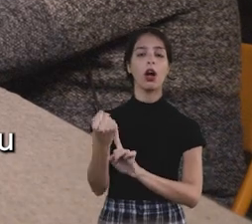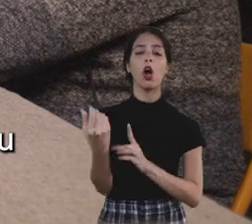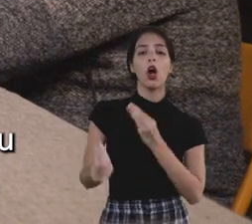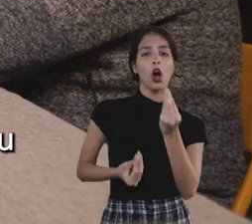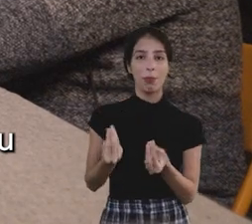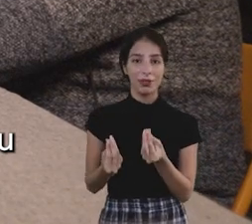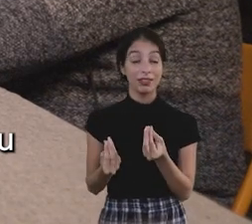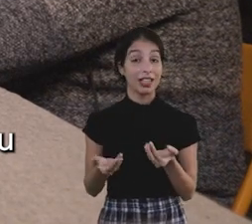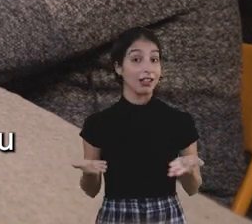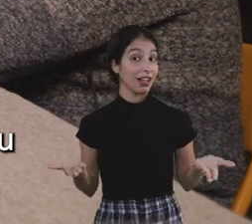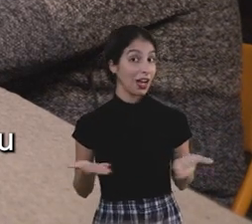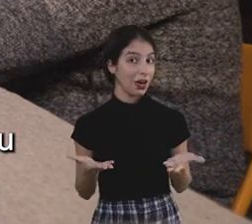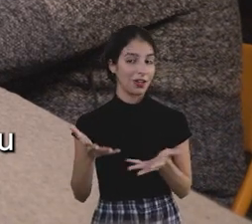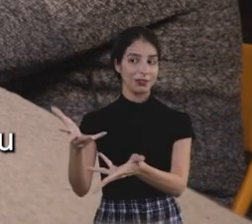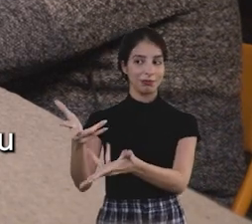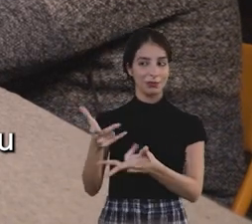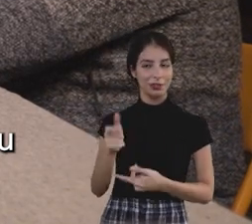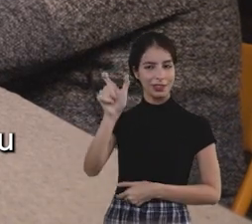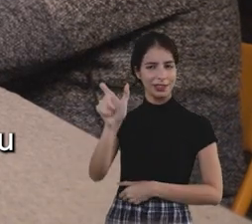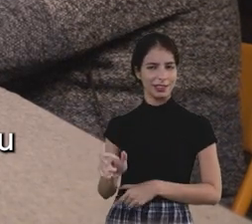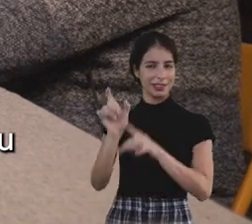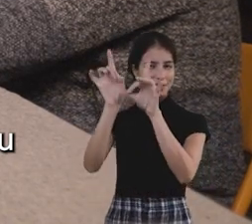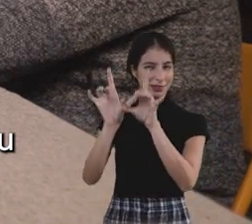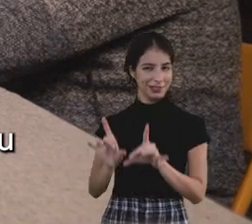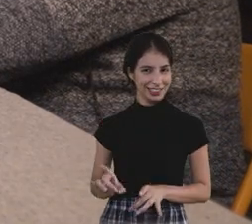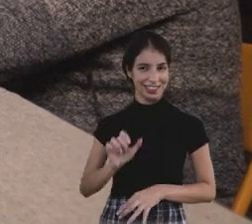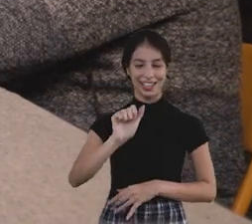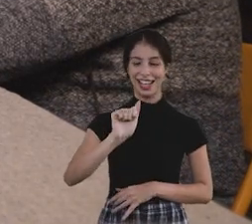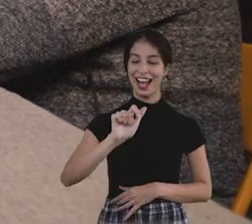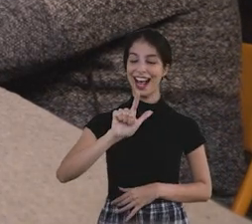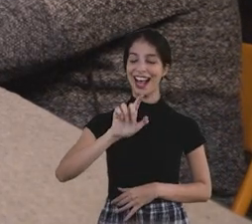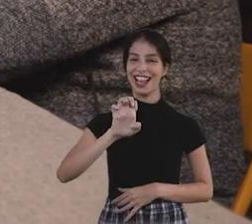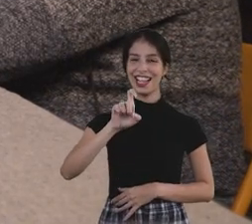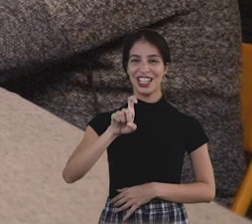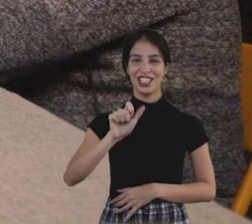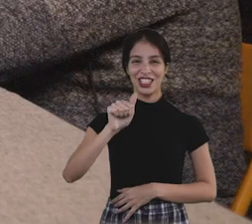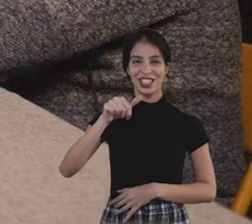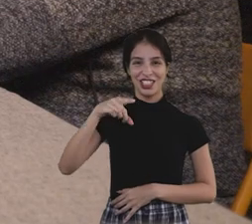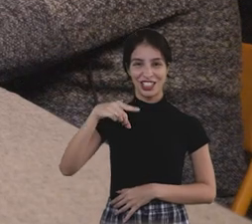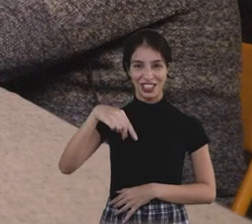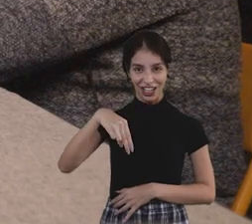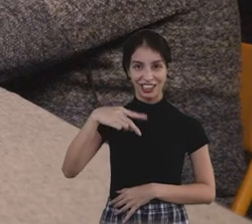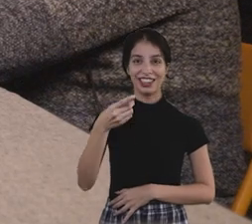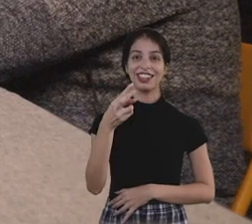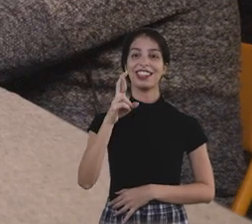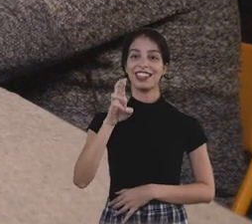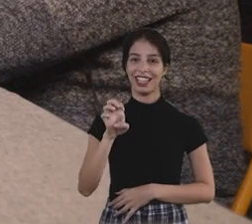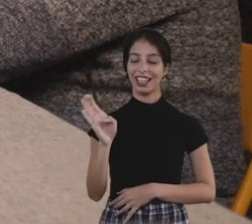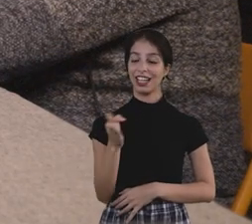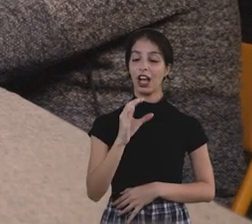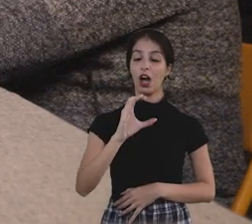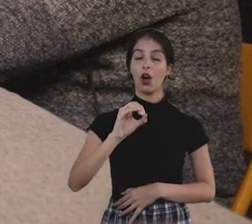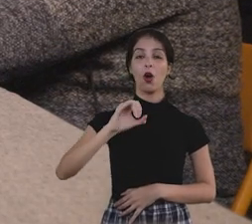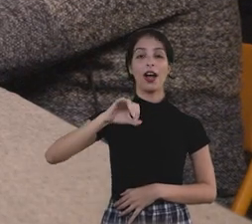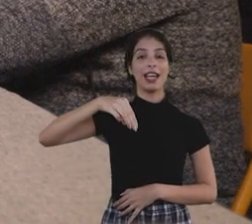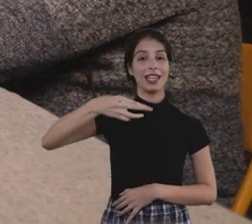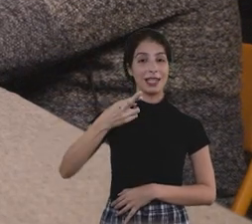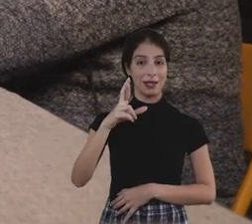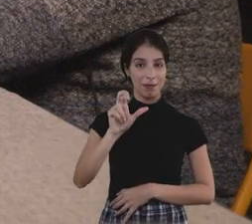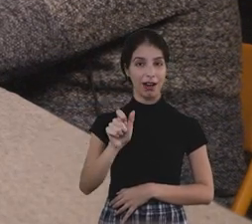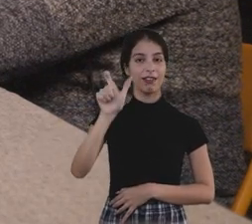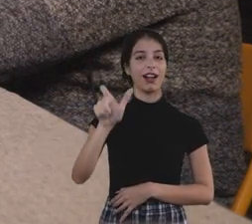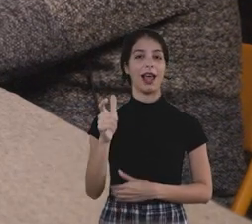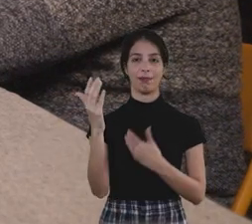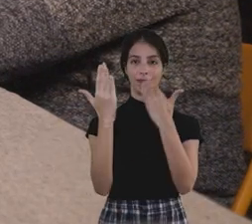agora eu vou conversar com um convidado muito especial que é o Alexandre Coimbra Amaral ele é psicólogo e